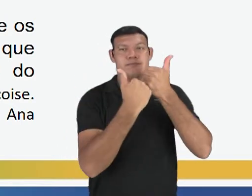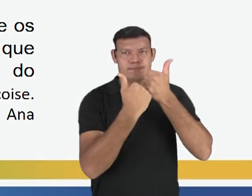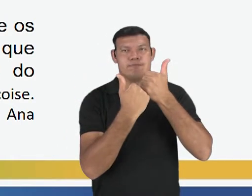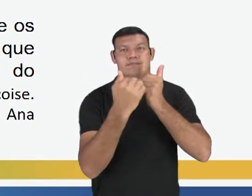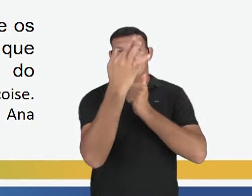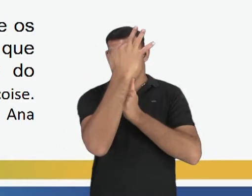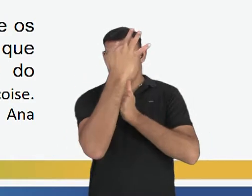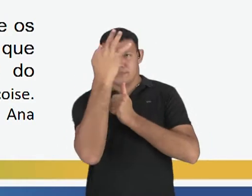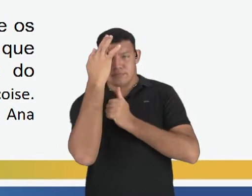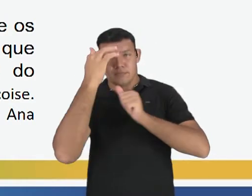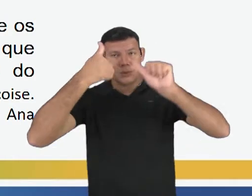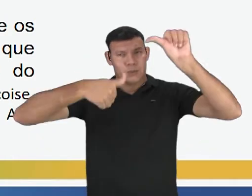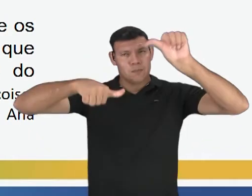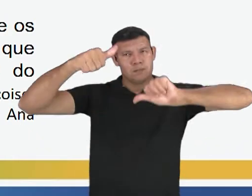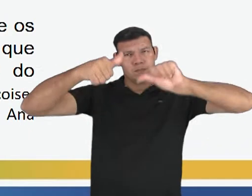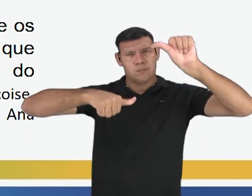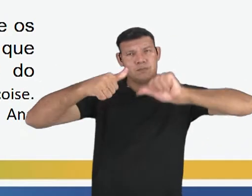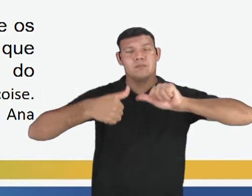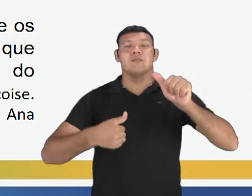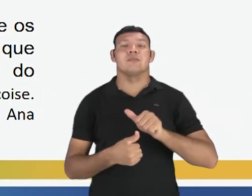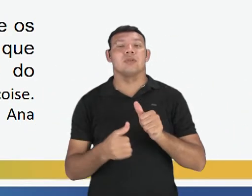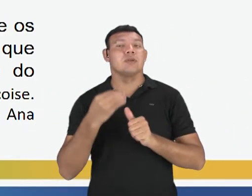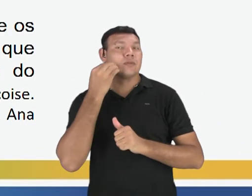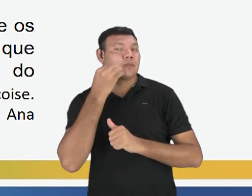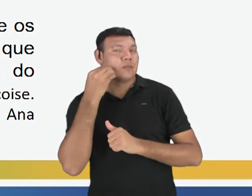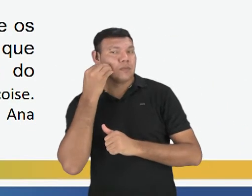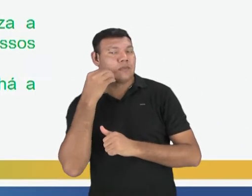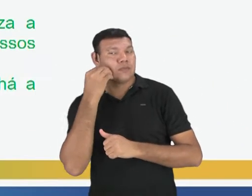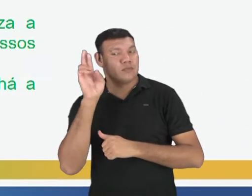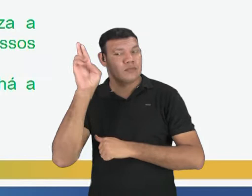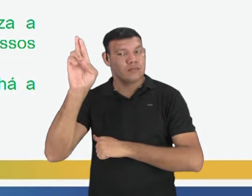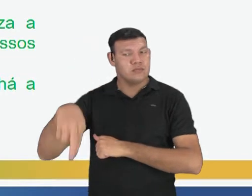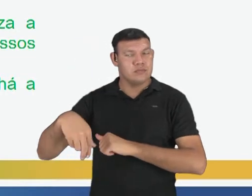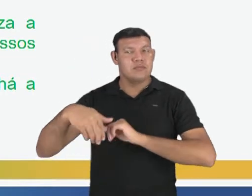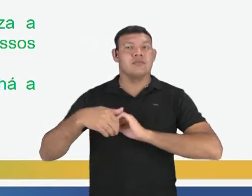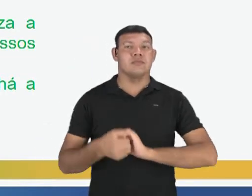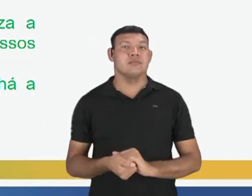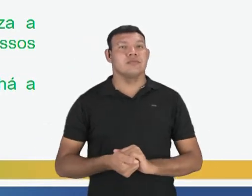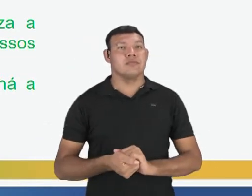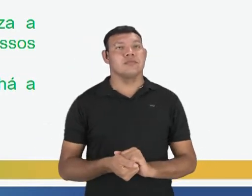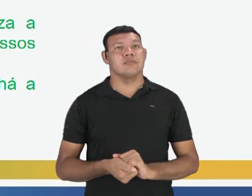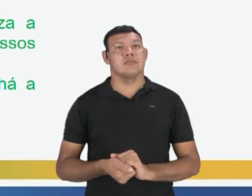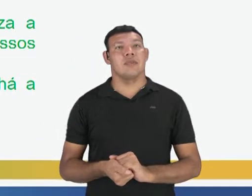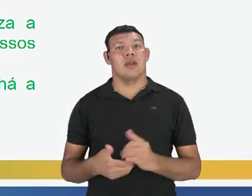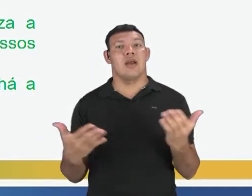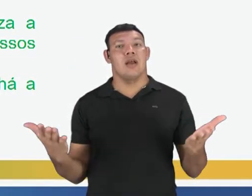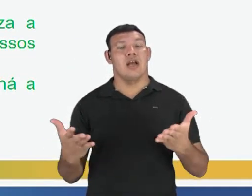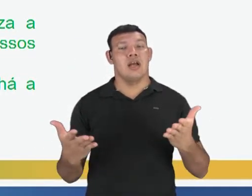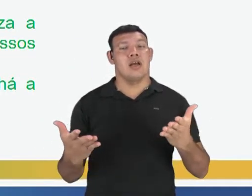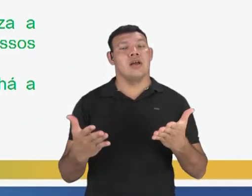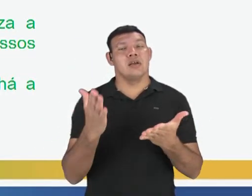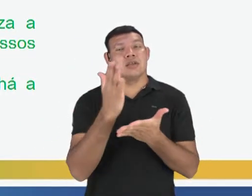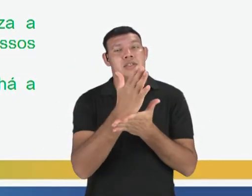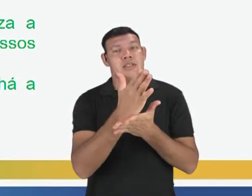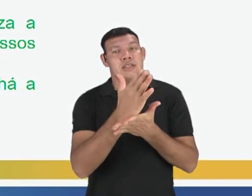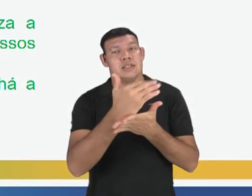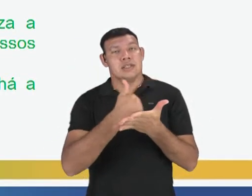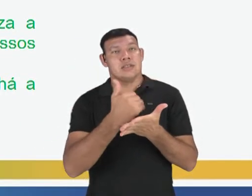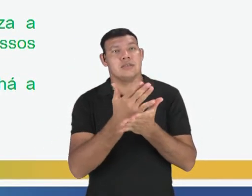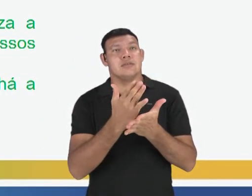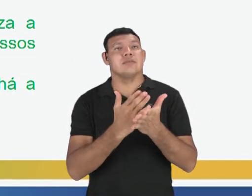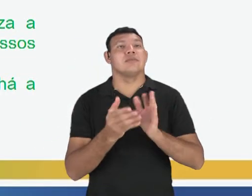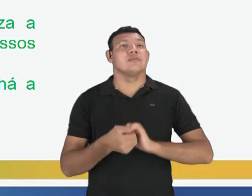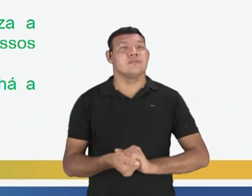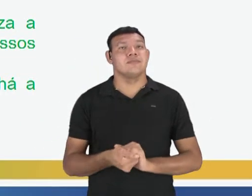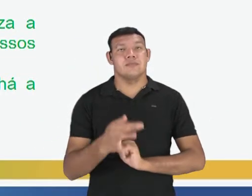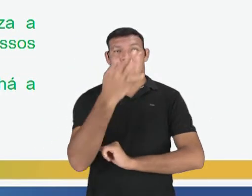filosofia analítica e nesse empirismo lógico, tá bom, gente? Então vamos lá, divisão da sua teoria. Segundo Bertrand Russell,